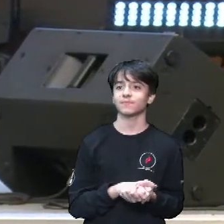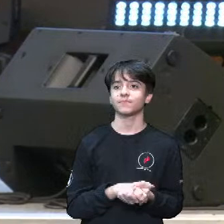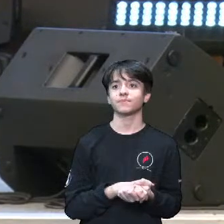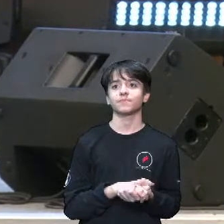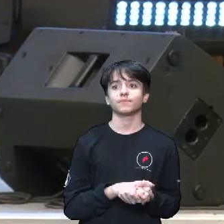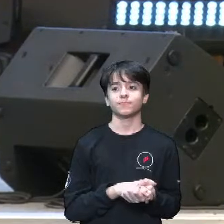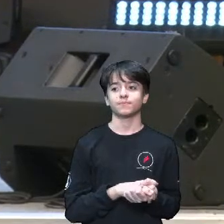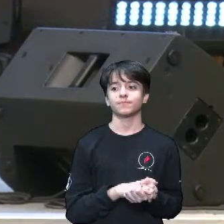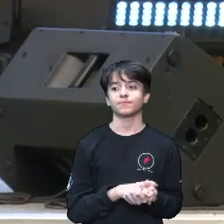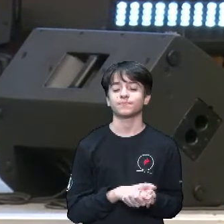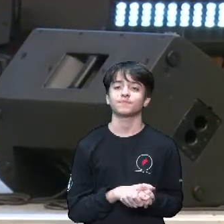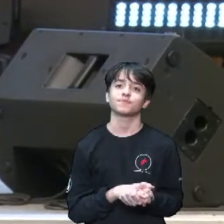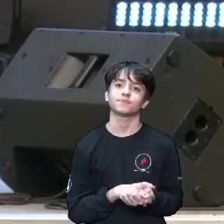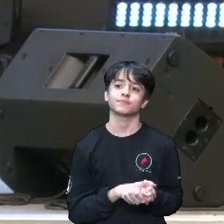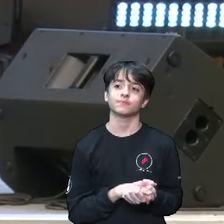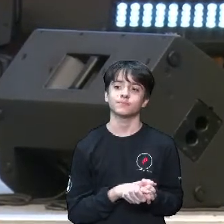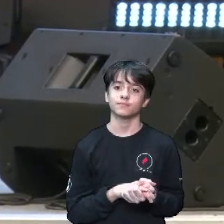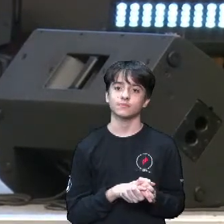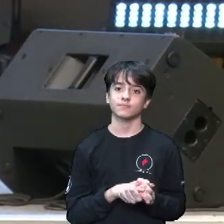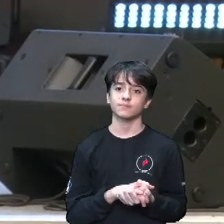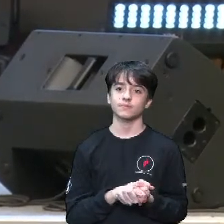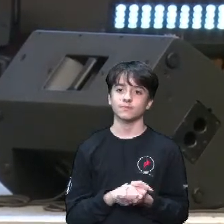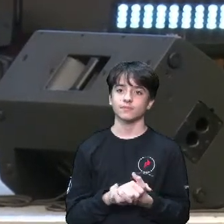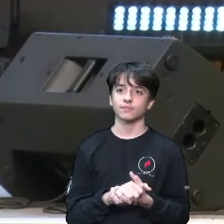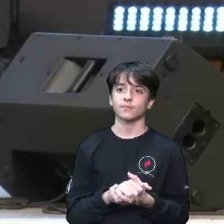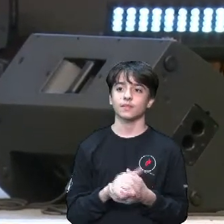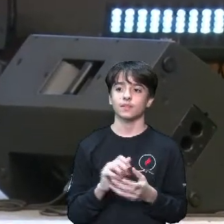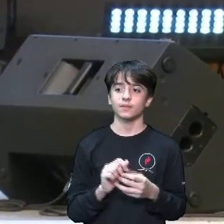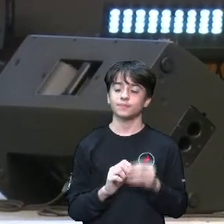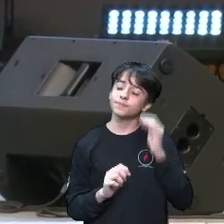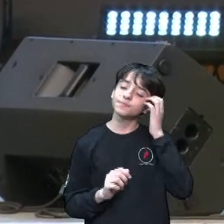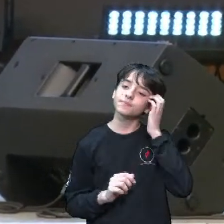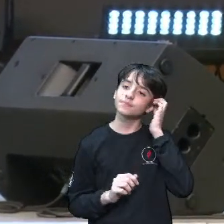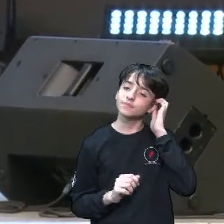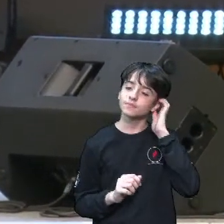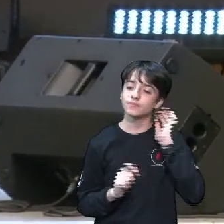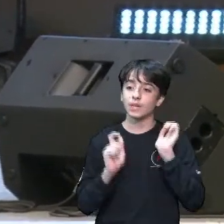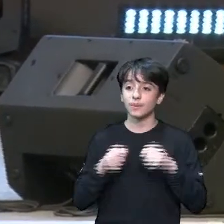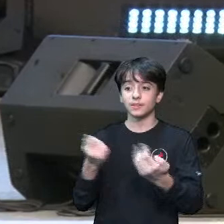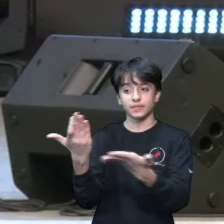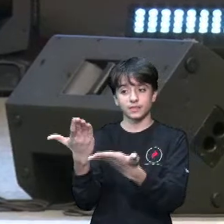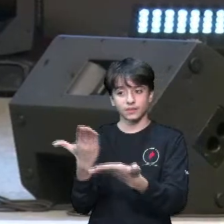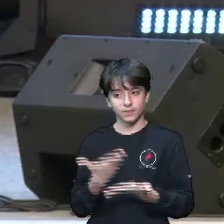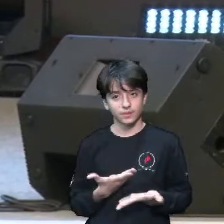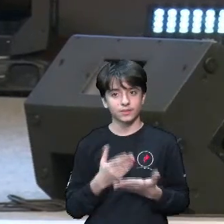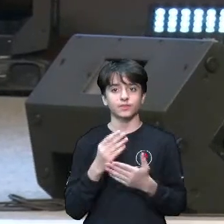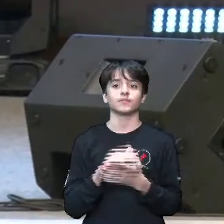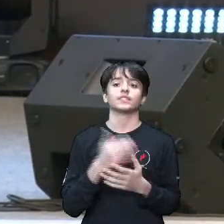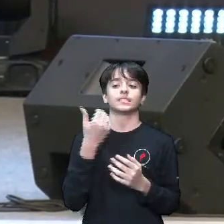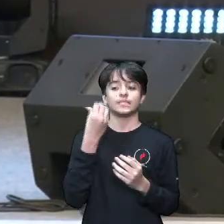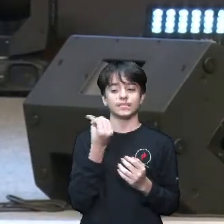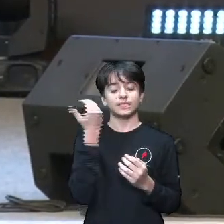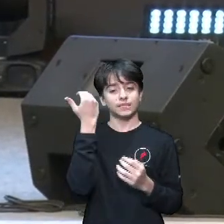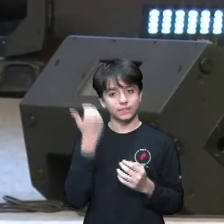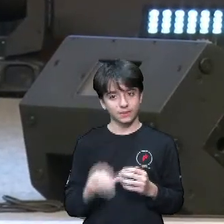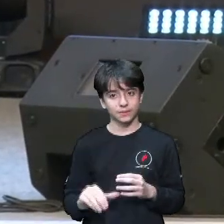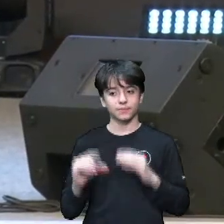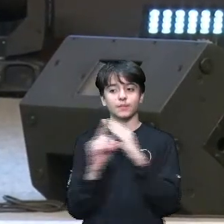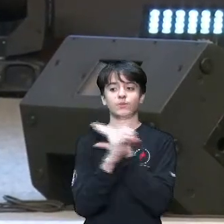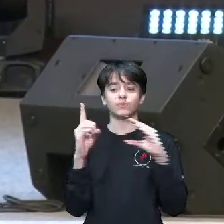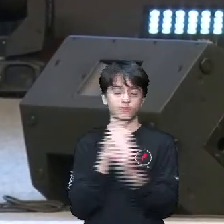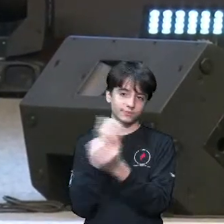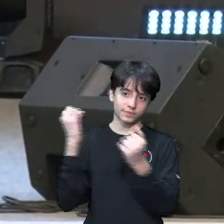próximas portas, você pode pegar esse convite, tá bom? Domingo, 18:30, um grande culto ao Senhor. Na